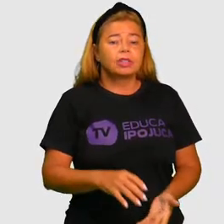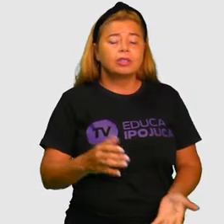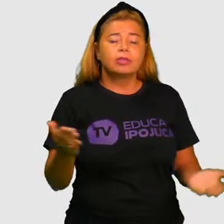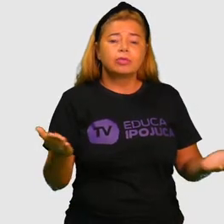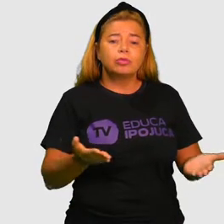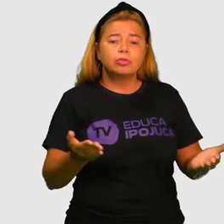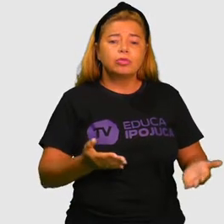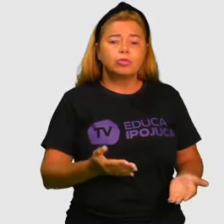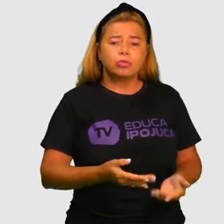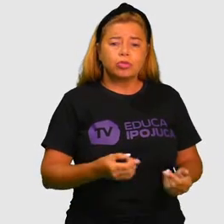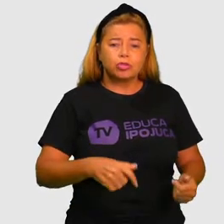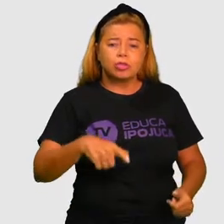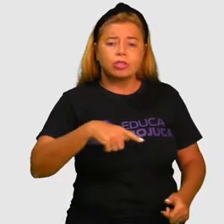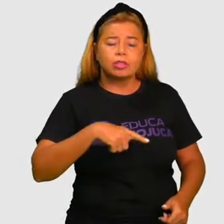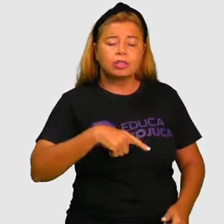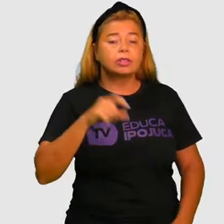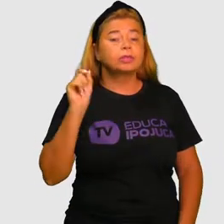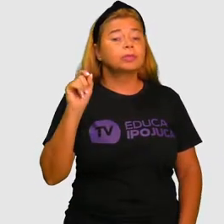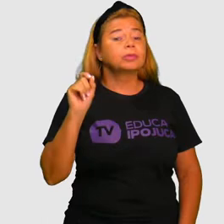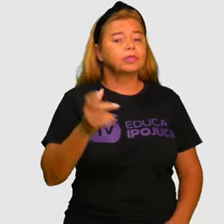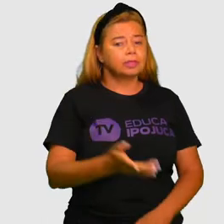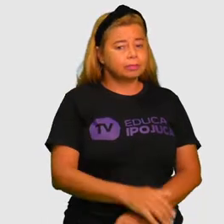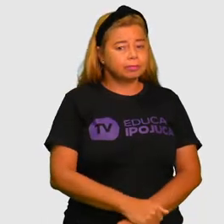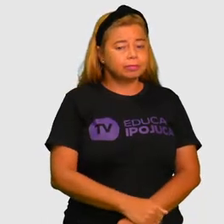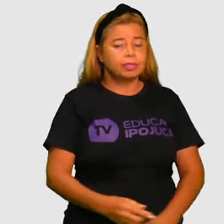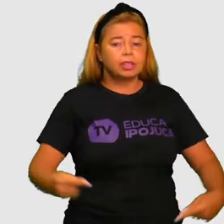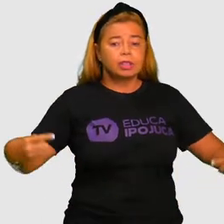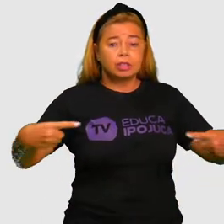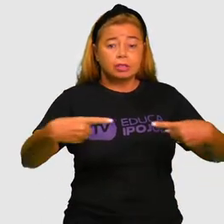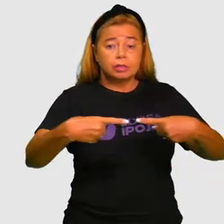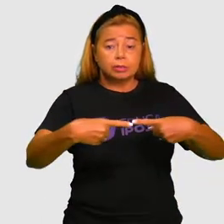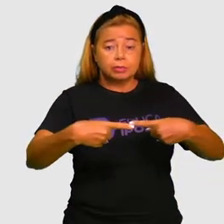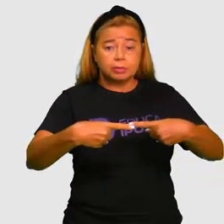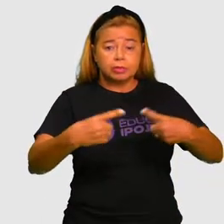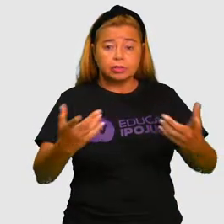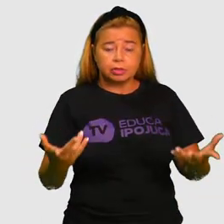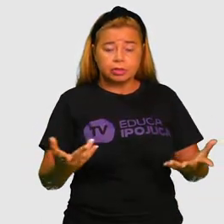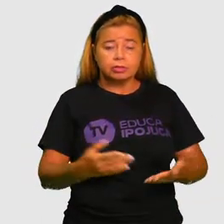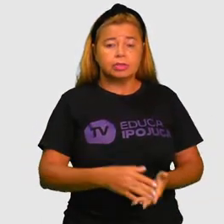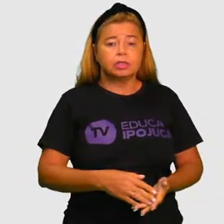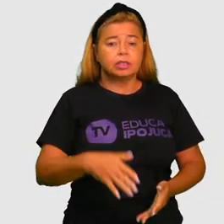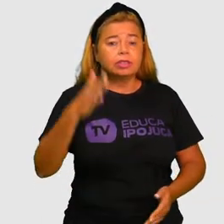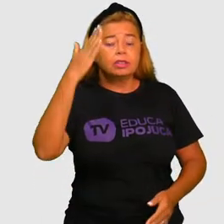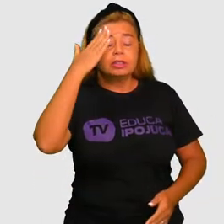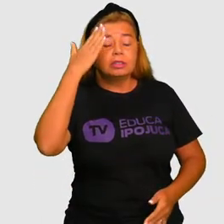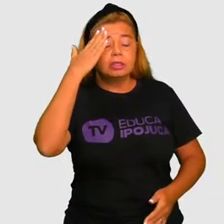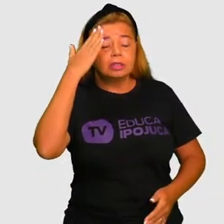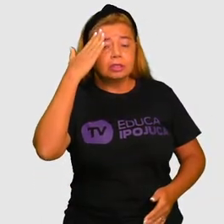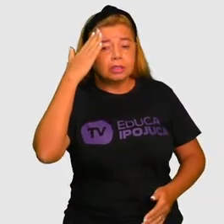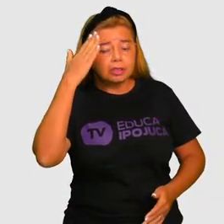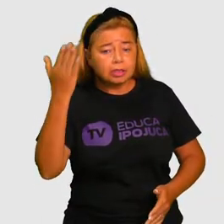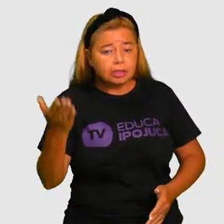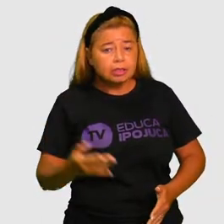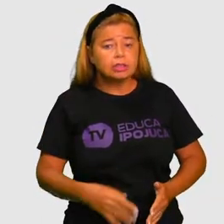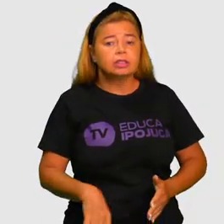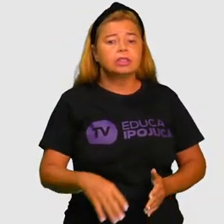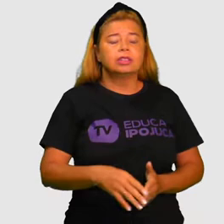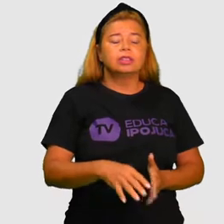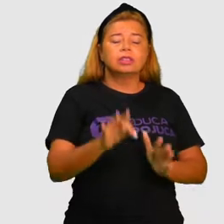hoje vamos ver os objetivos compreender a função dos textos de divulgação Científica